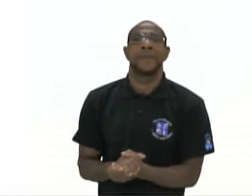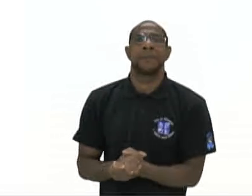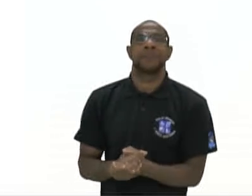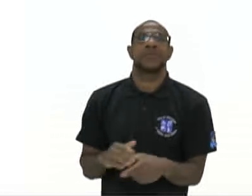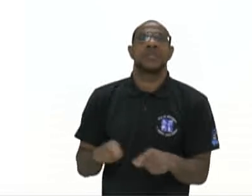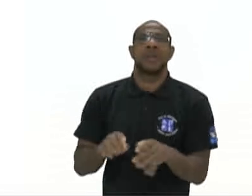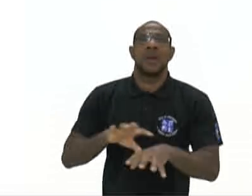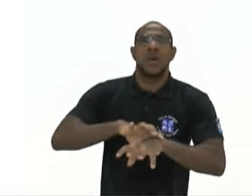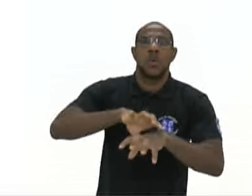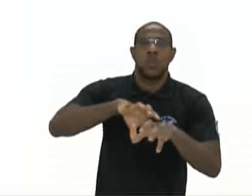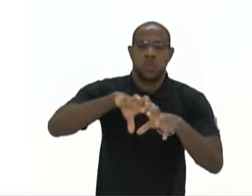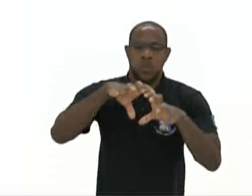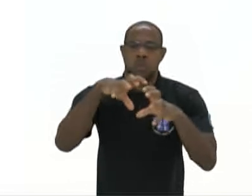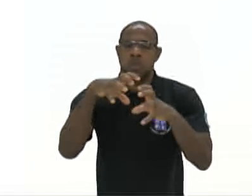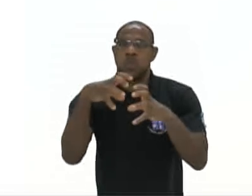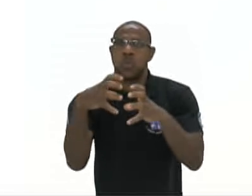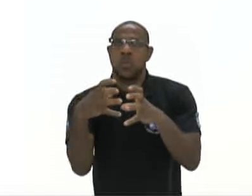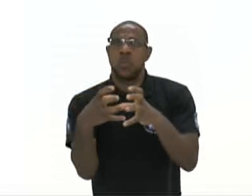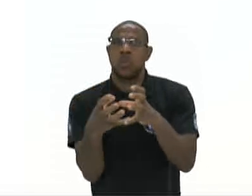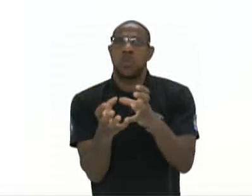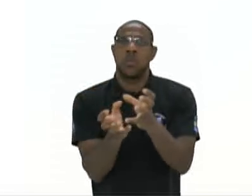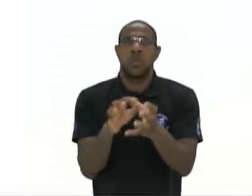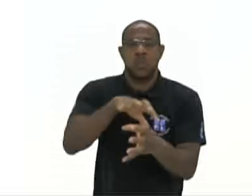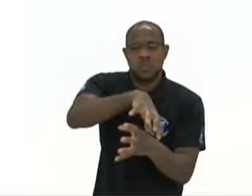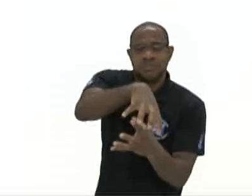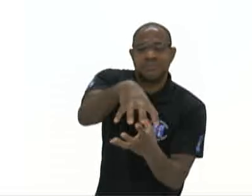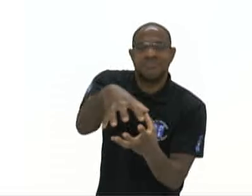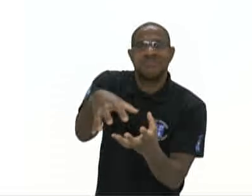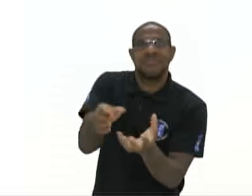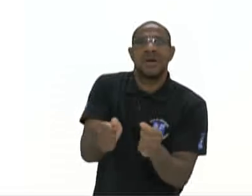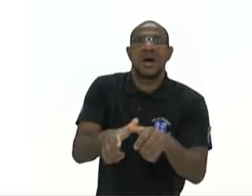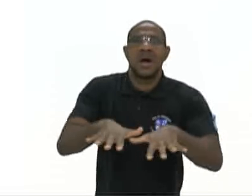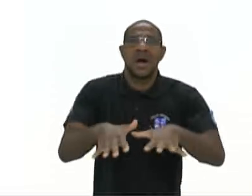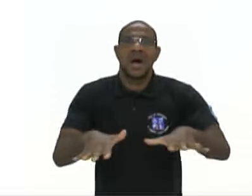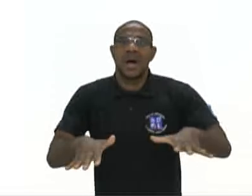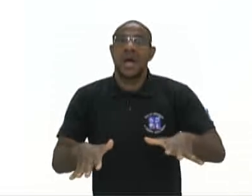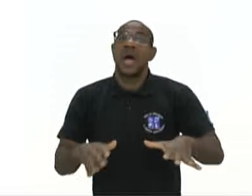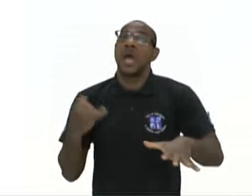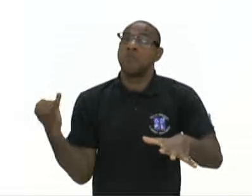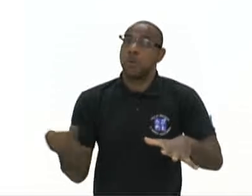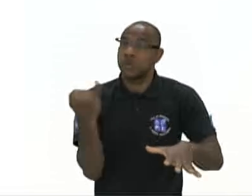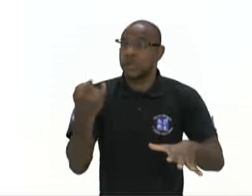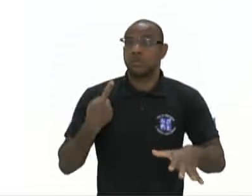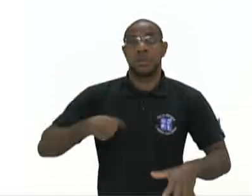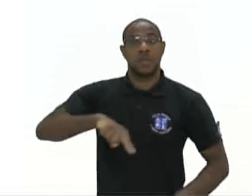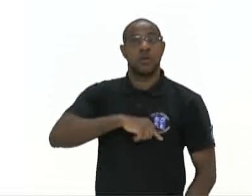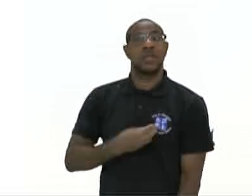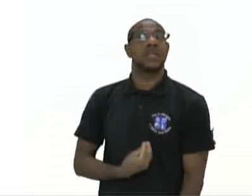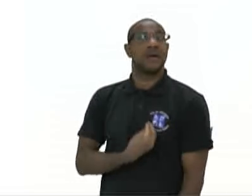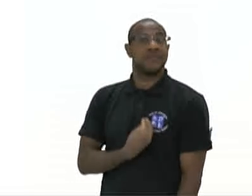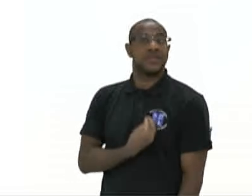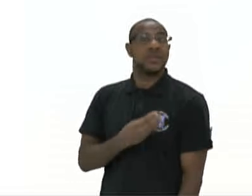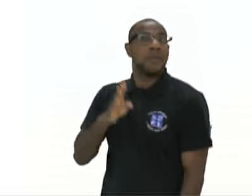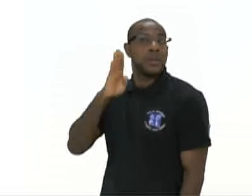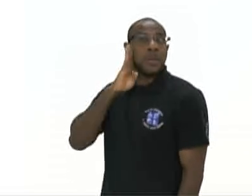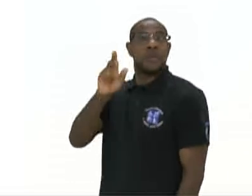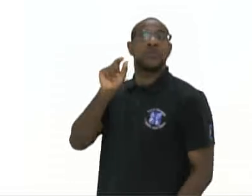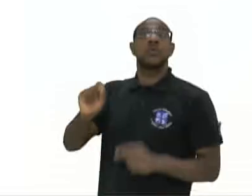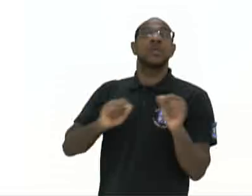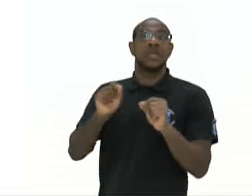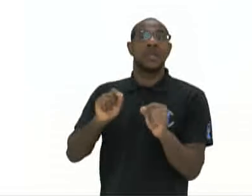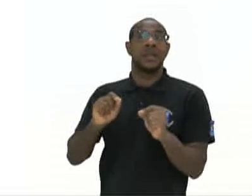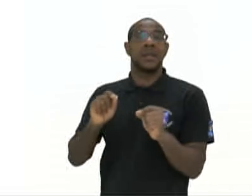Esses ecossistemas são vitais para a manutenção do nosso modo de vida, mas principalmente